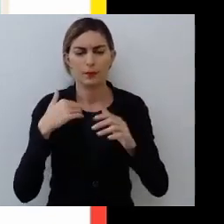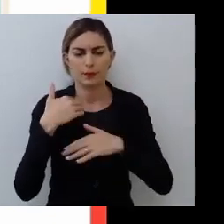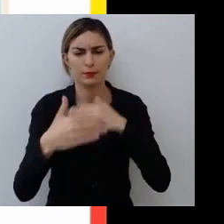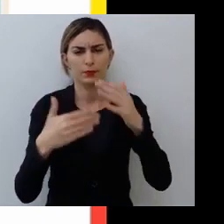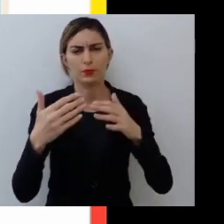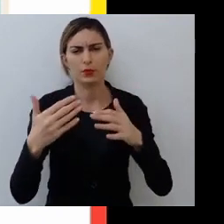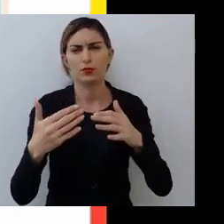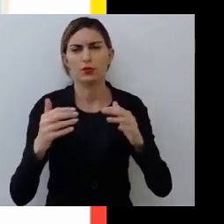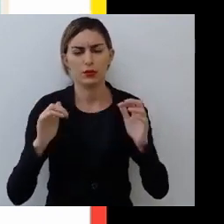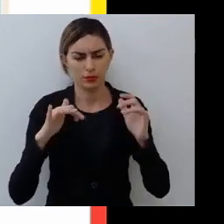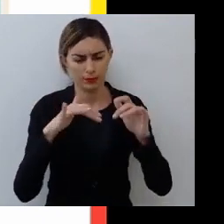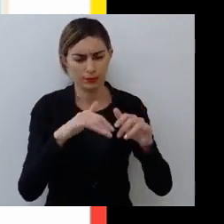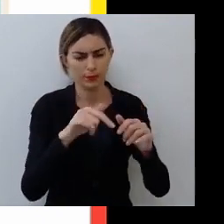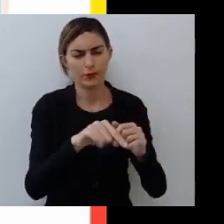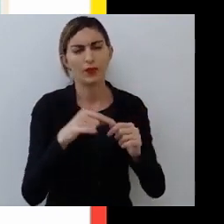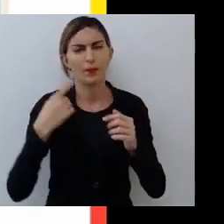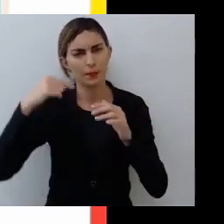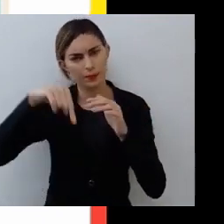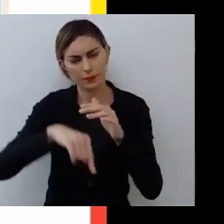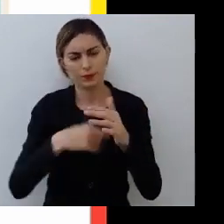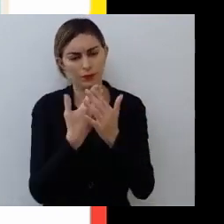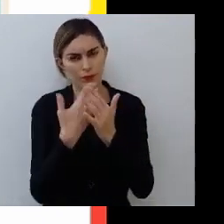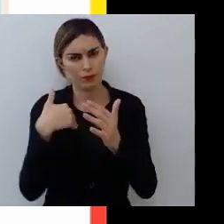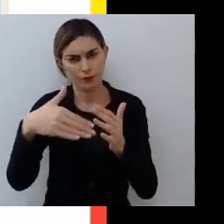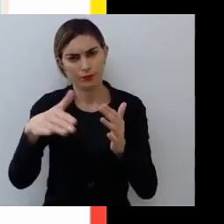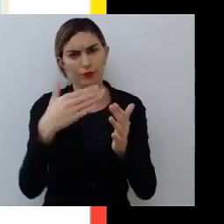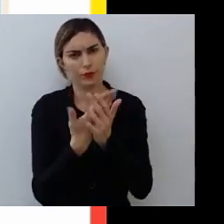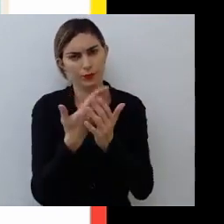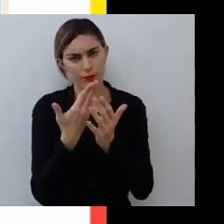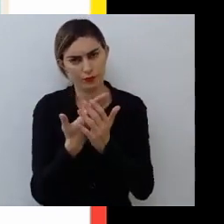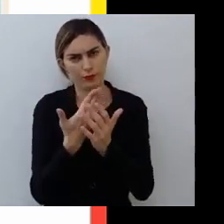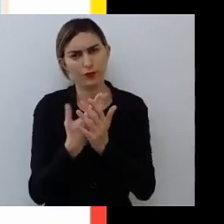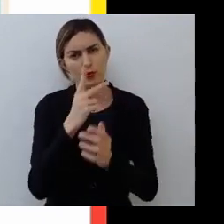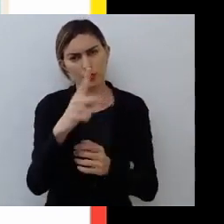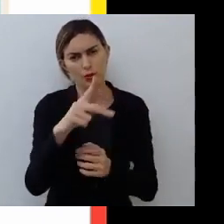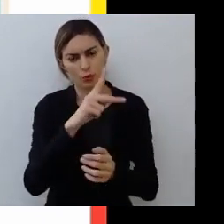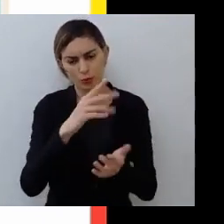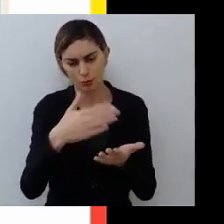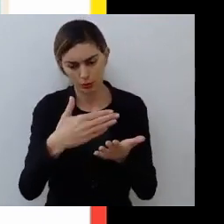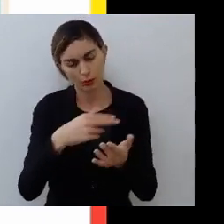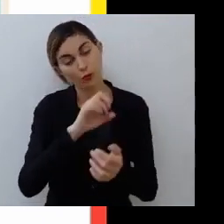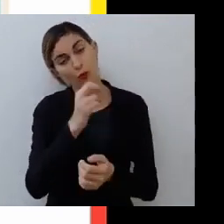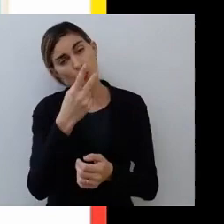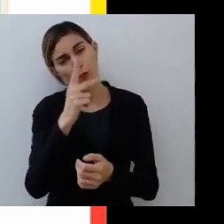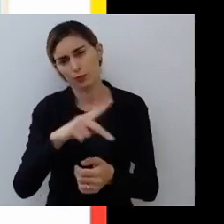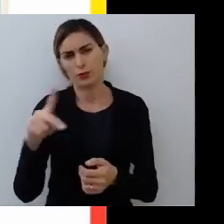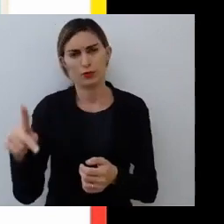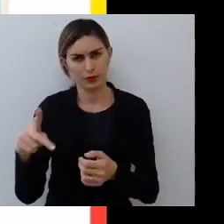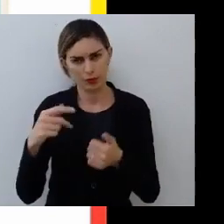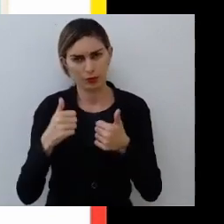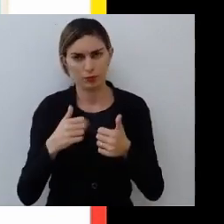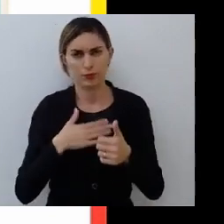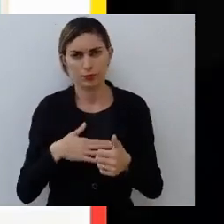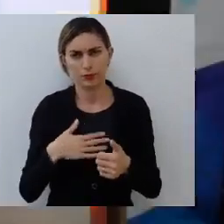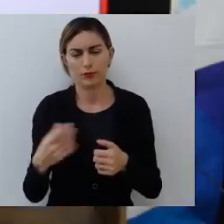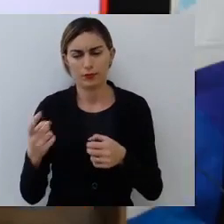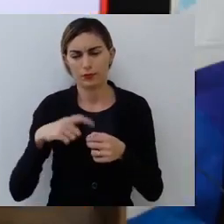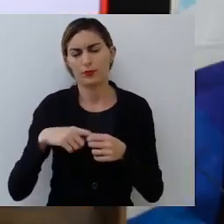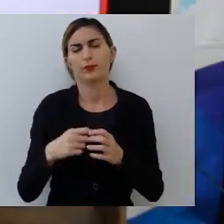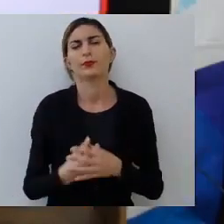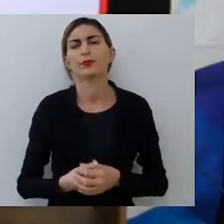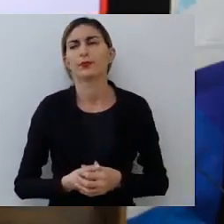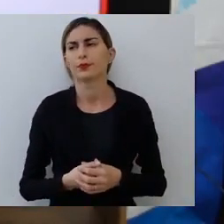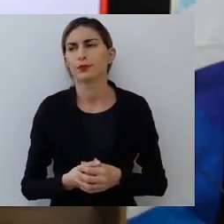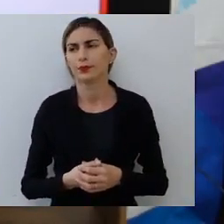que você poderá aprofundar mais adiante com seu professor ou no seu livro didático. Tranquilo? Volta aqui para mim, por